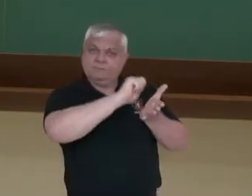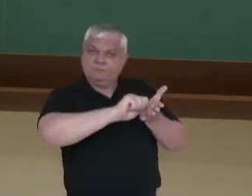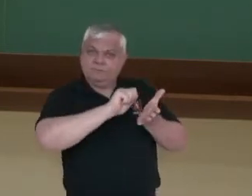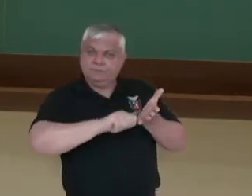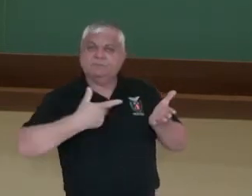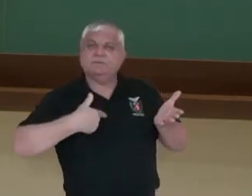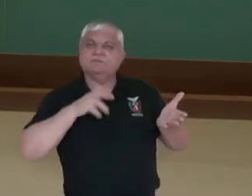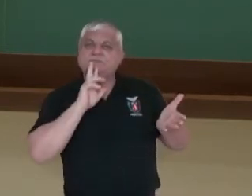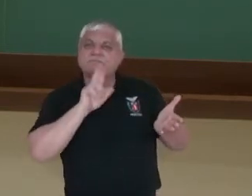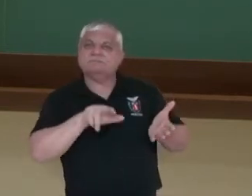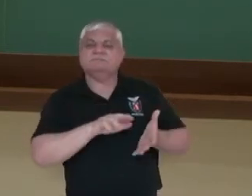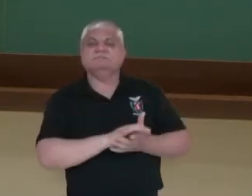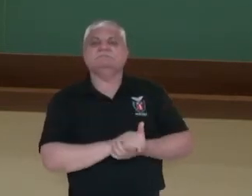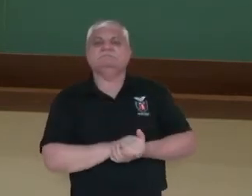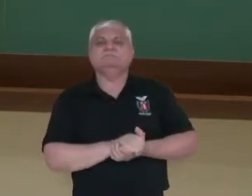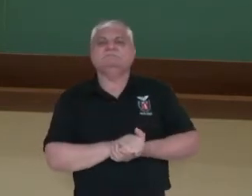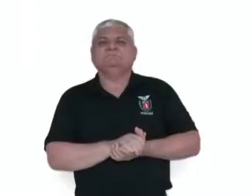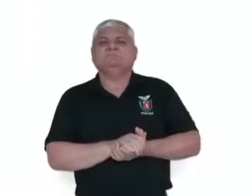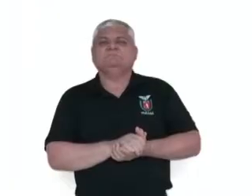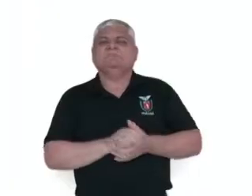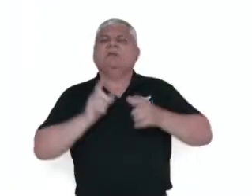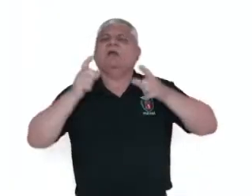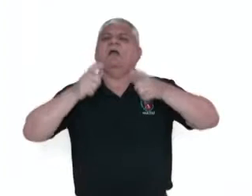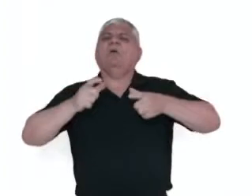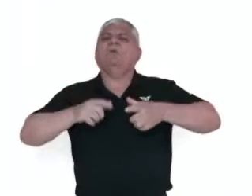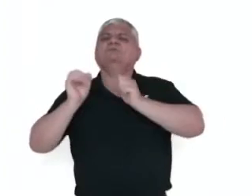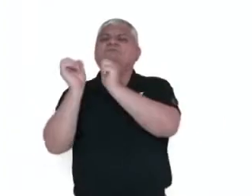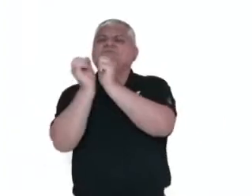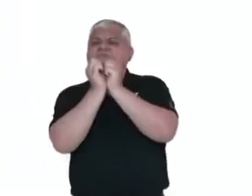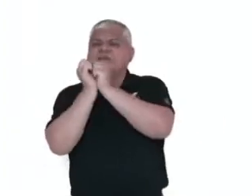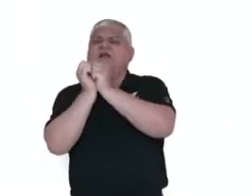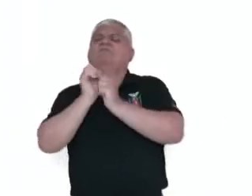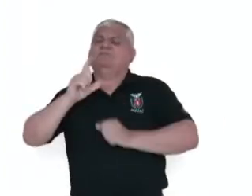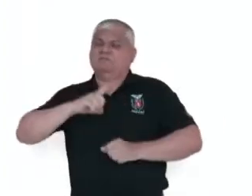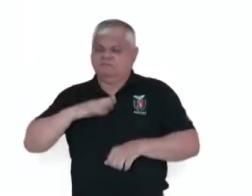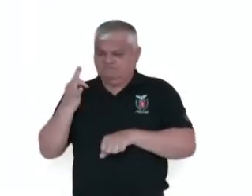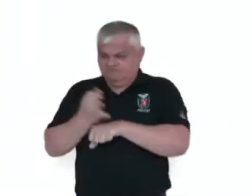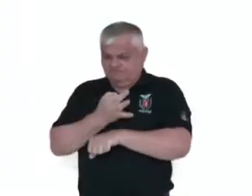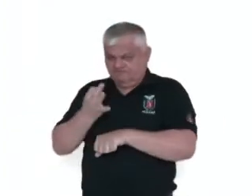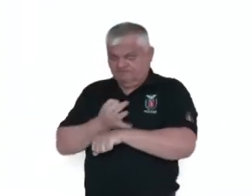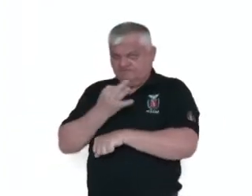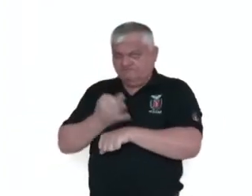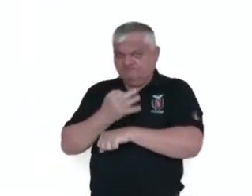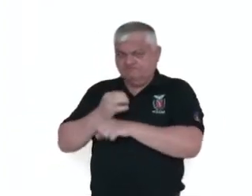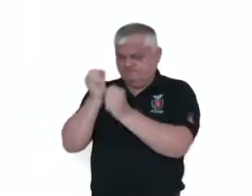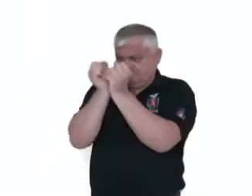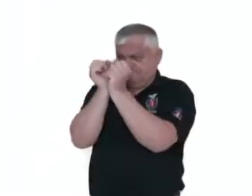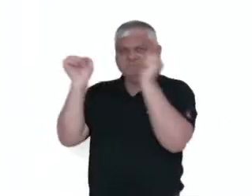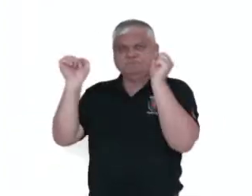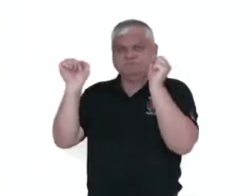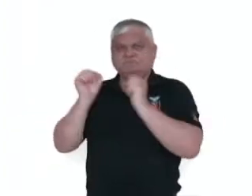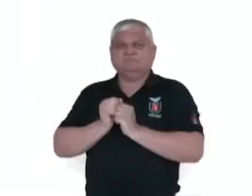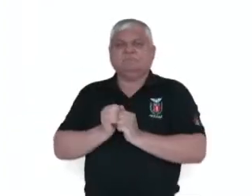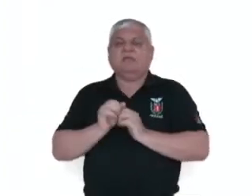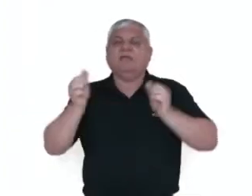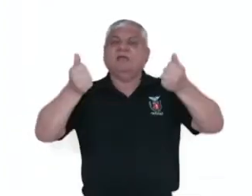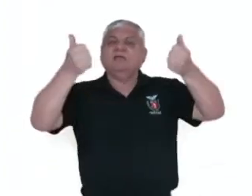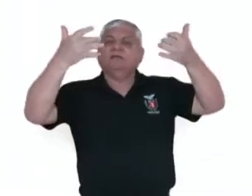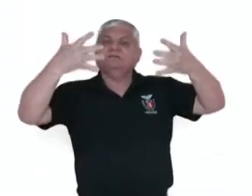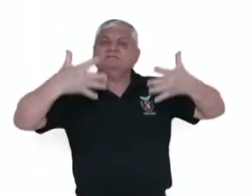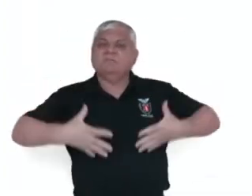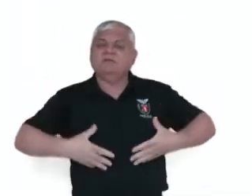responda. Onde houve escravidão, houve resistência. Explique as diferentes formas